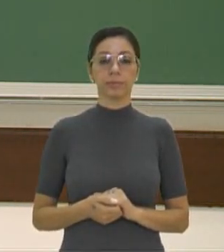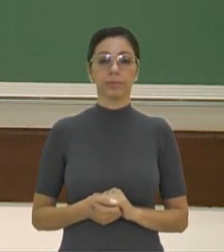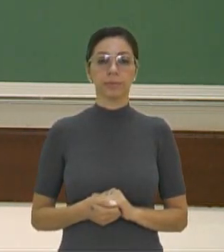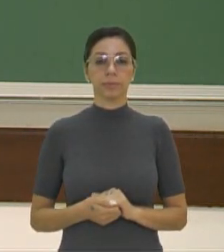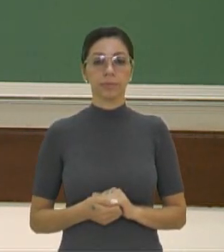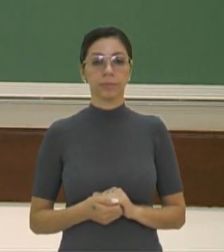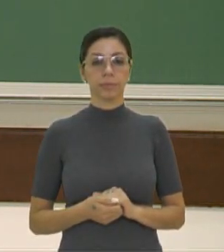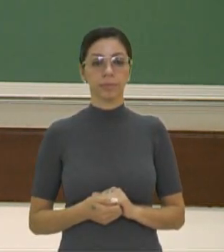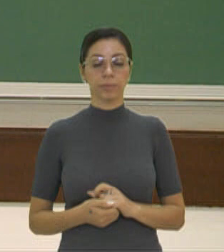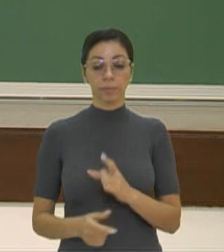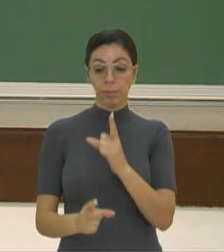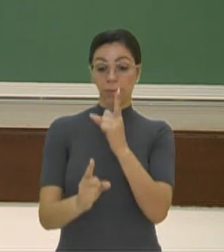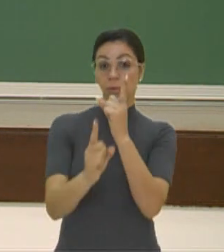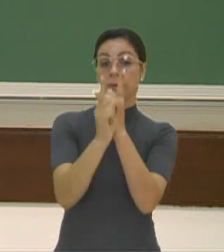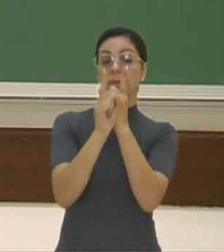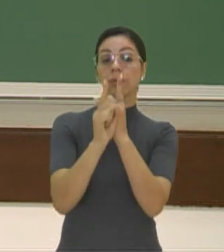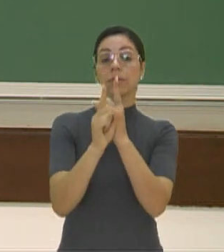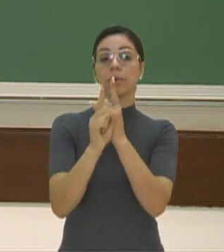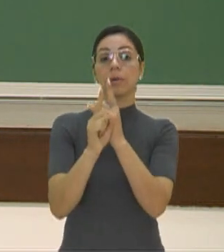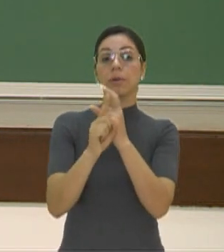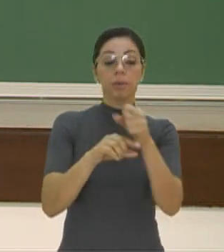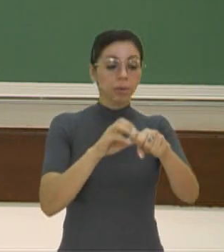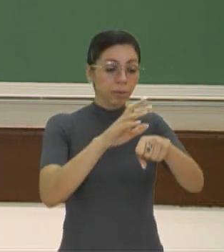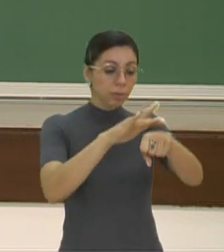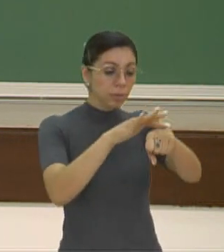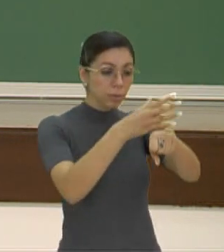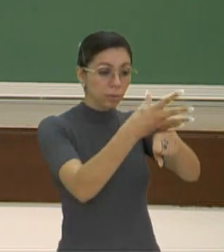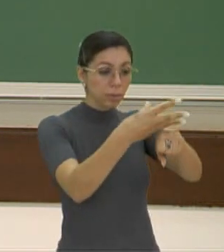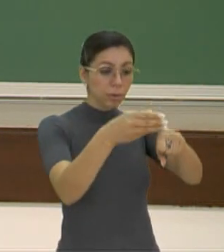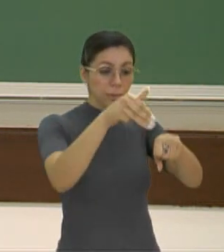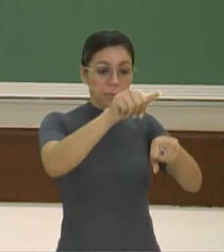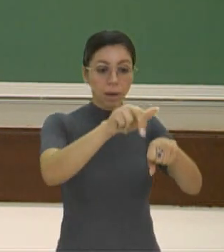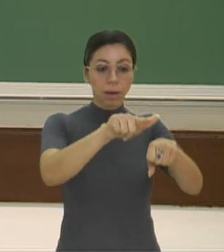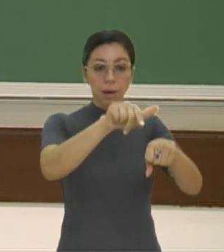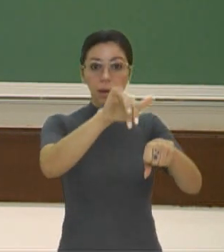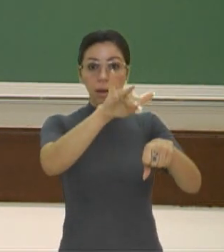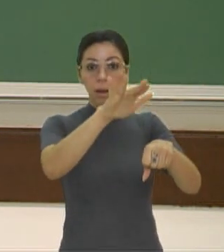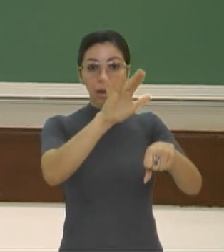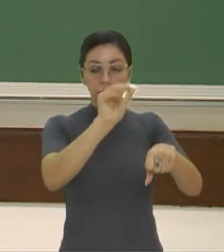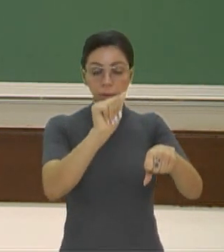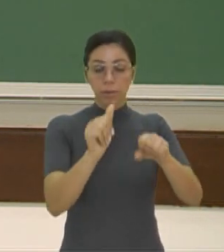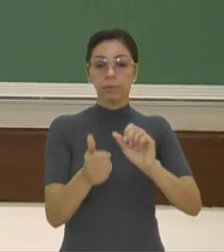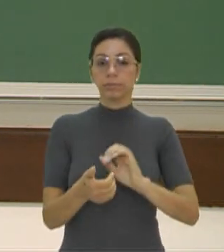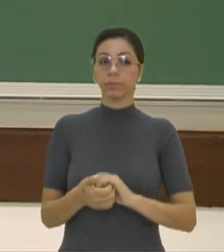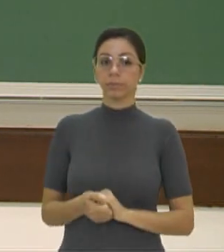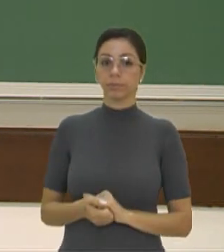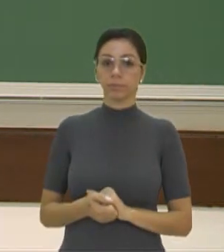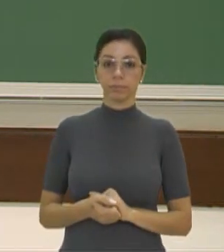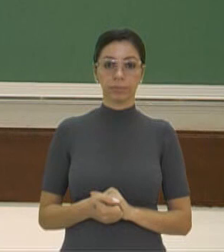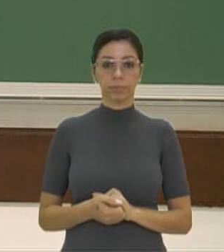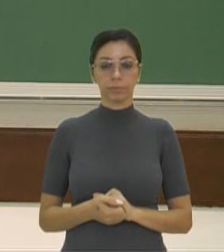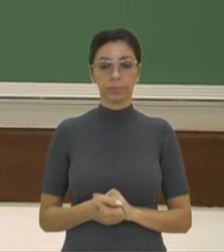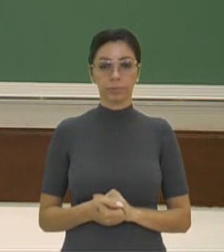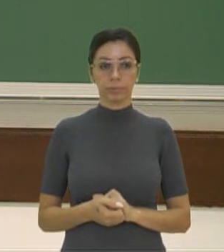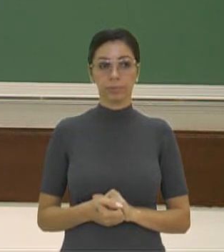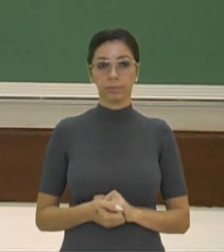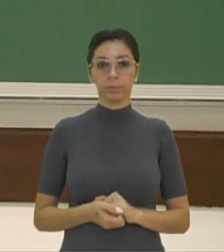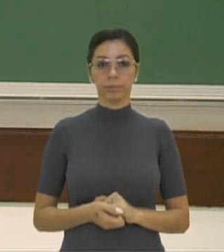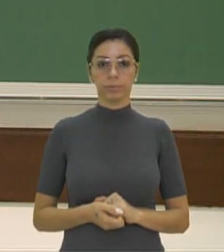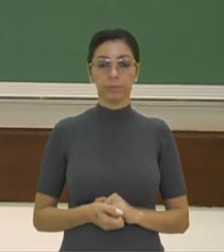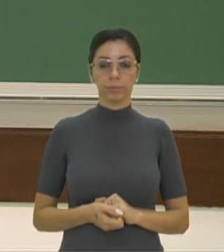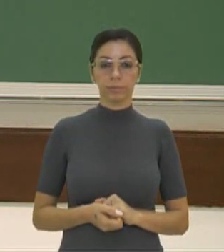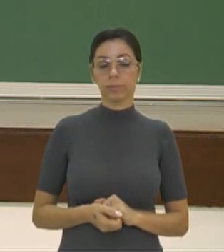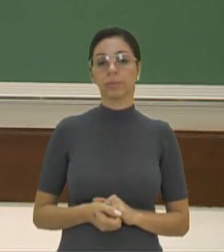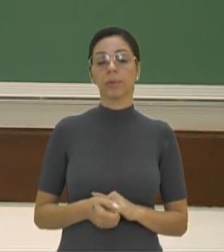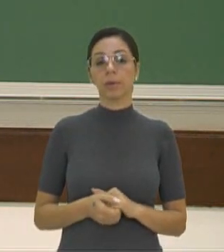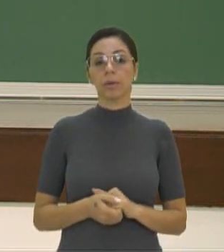descobriu uma cura acessível para a malária, was trying to find a cure from yellow fever, estava